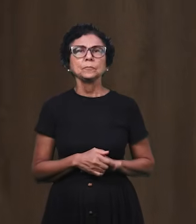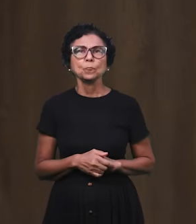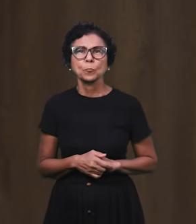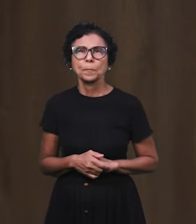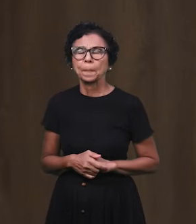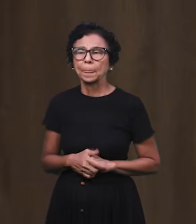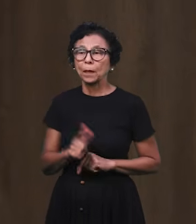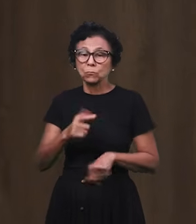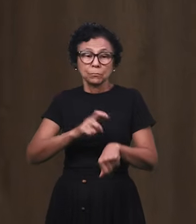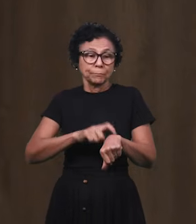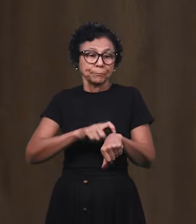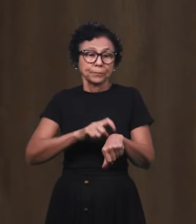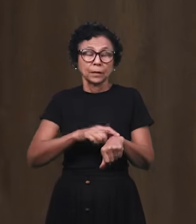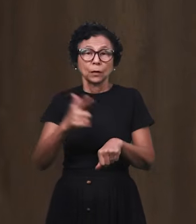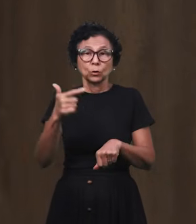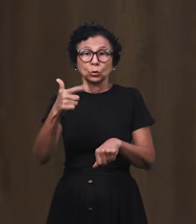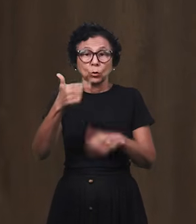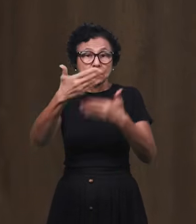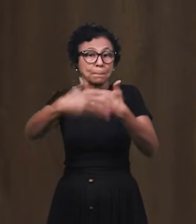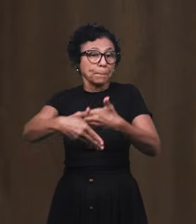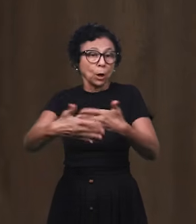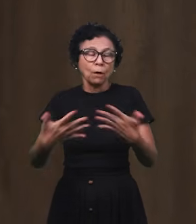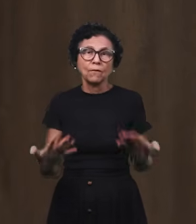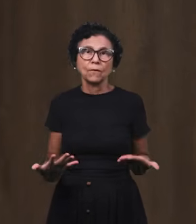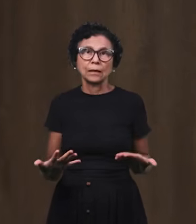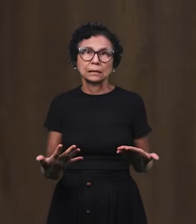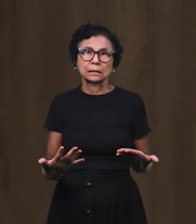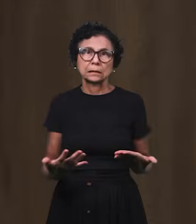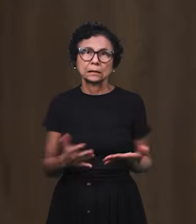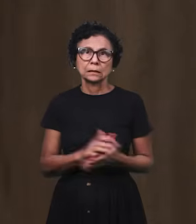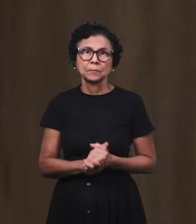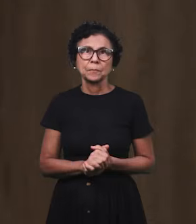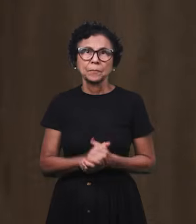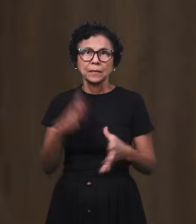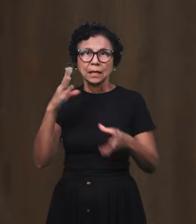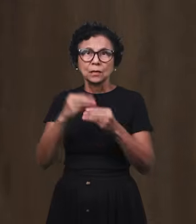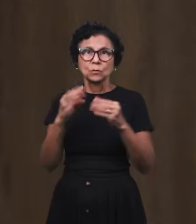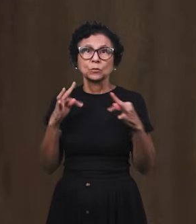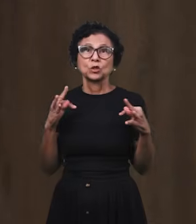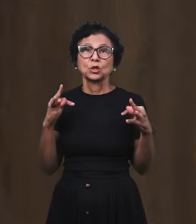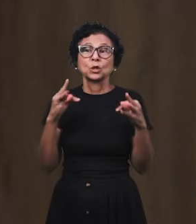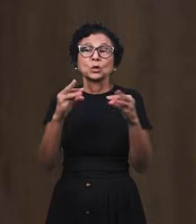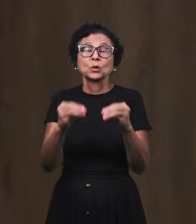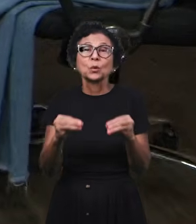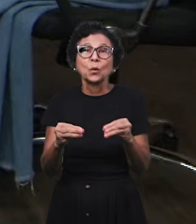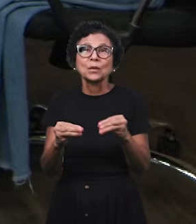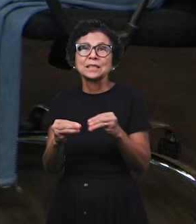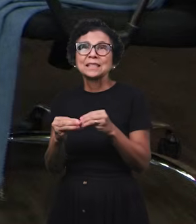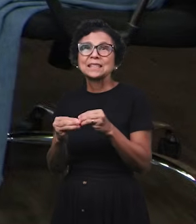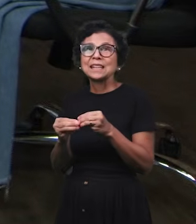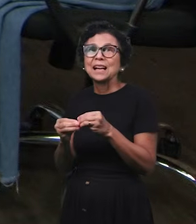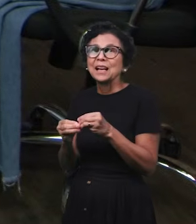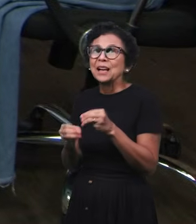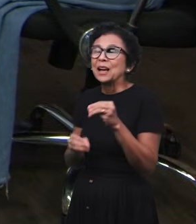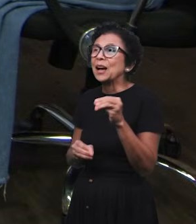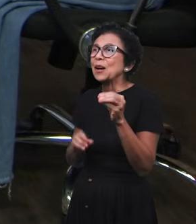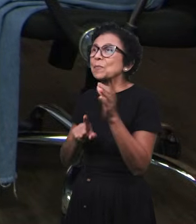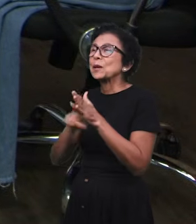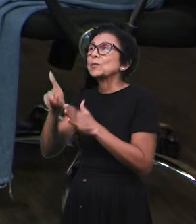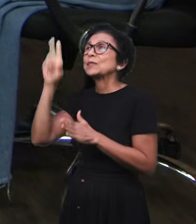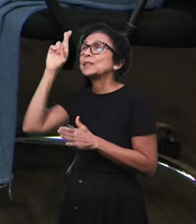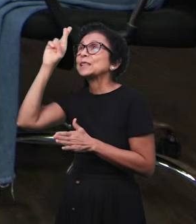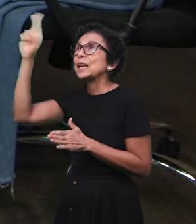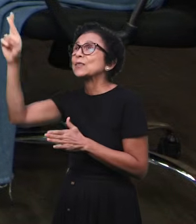dava para estudar para as 12. Eu fiz o esqueleto de todas e o que eu fiz? Eu consultei o Senhor, prova, peça por peça. E falei, Senhor,